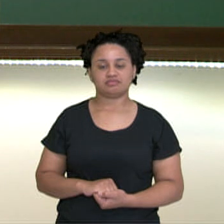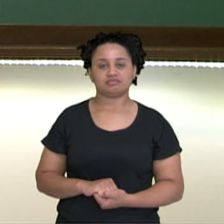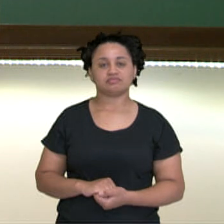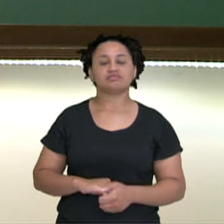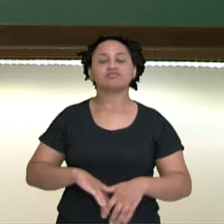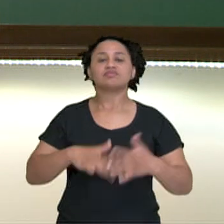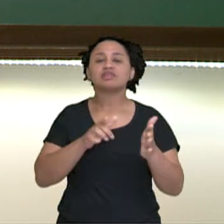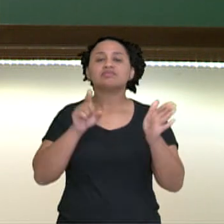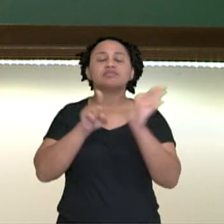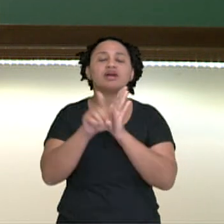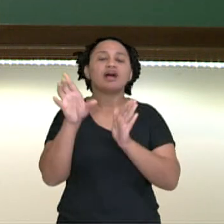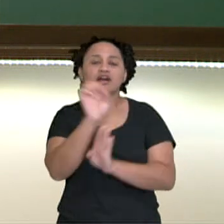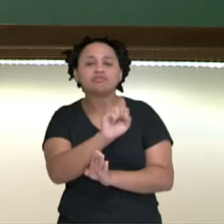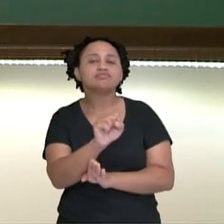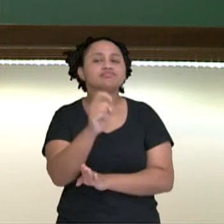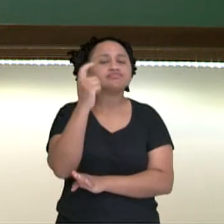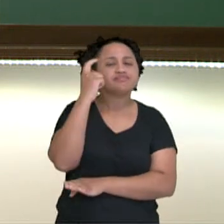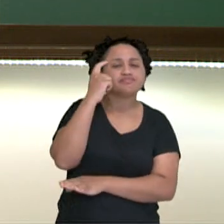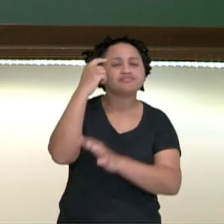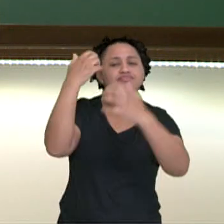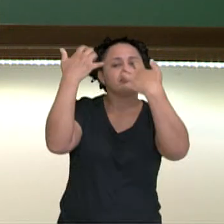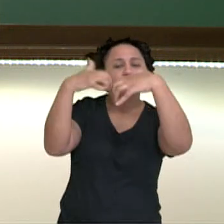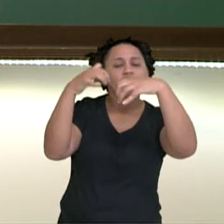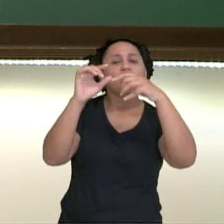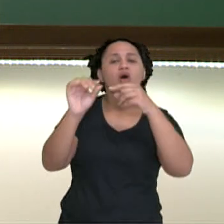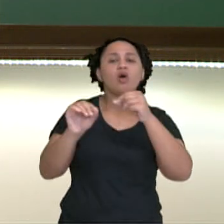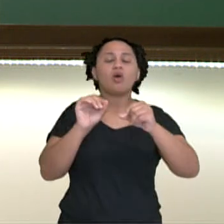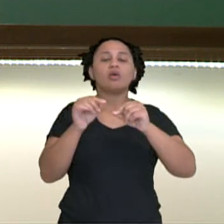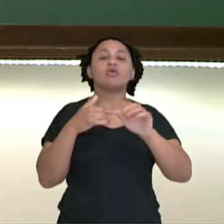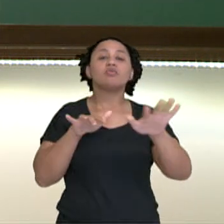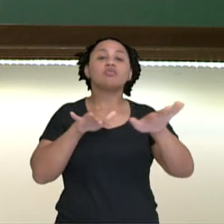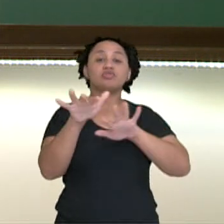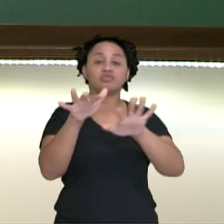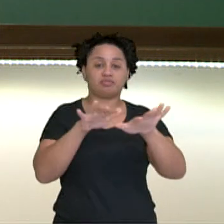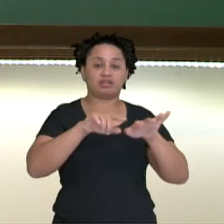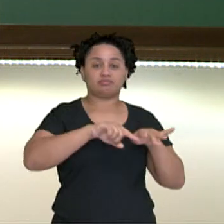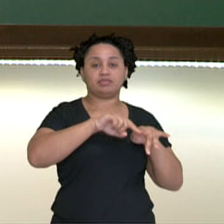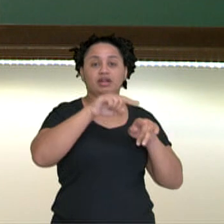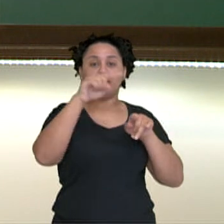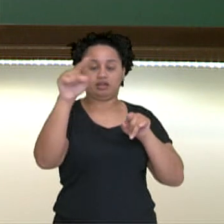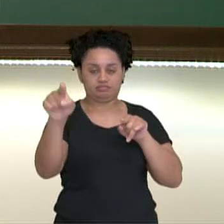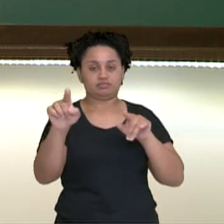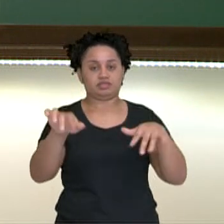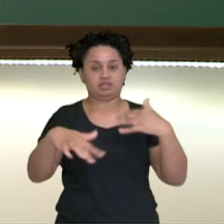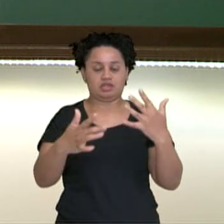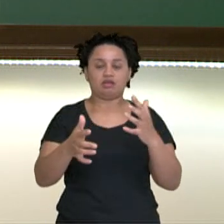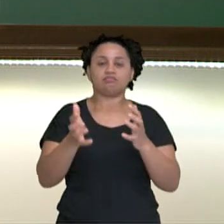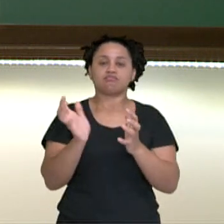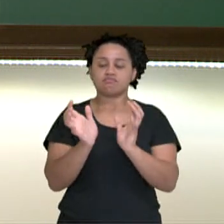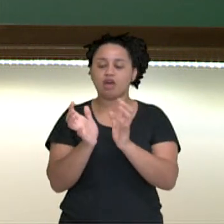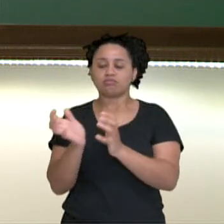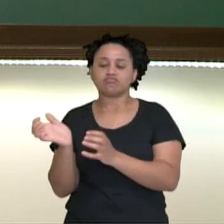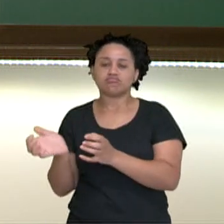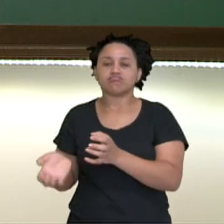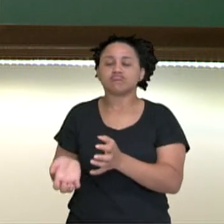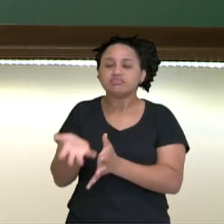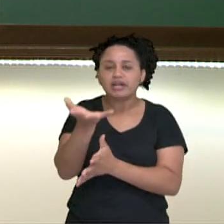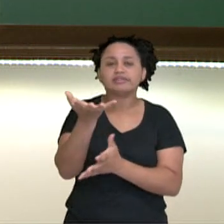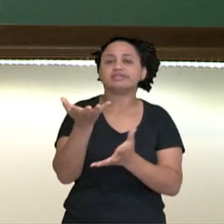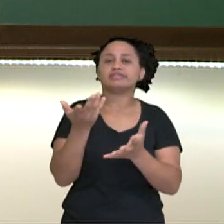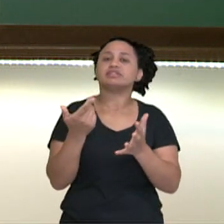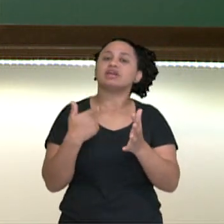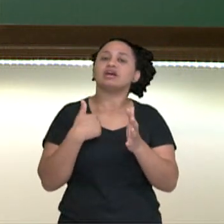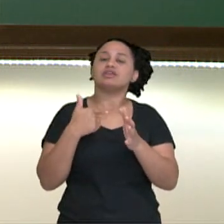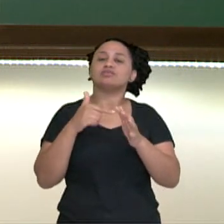Este quiz vai fazer você pensar um pouquinho na trajetória de movimentos, tá? Quando eu faço o lançamento de uma bola,